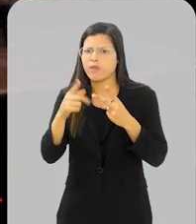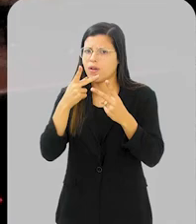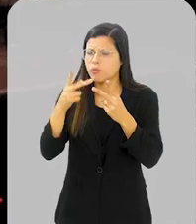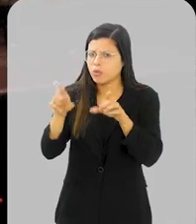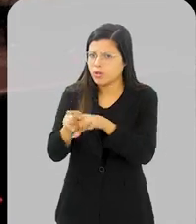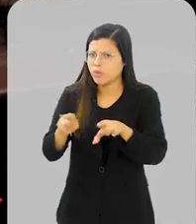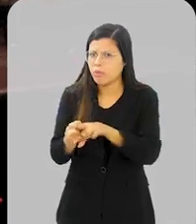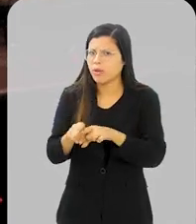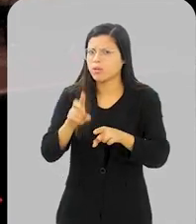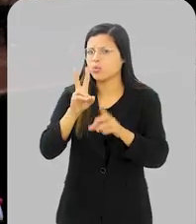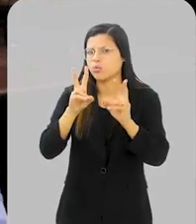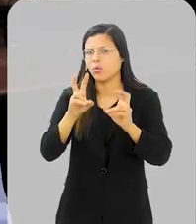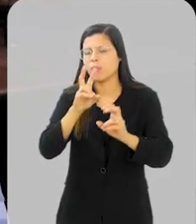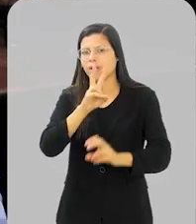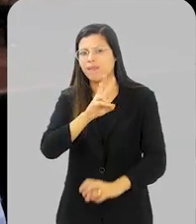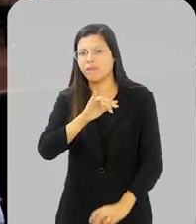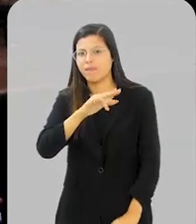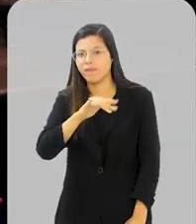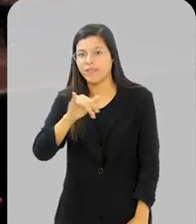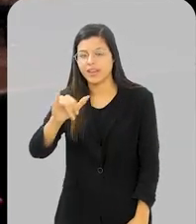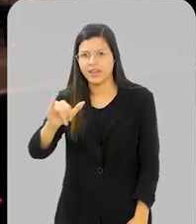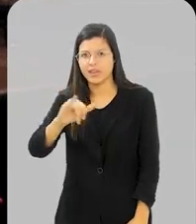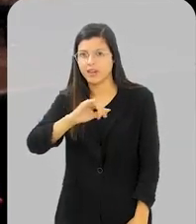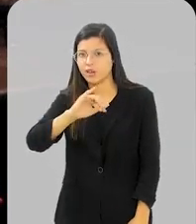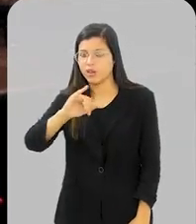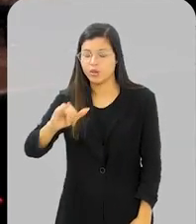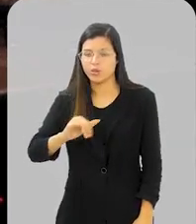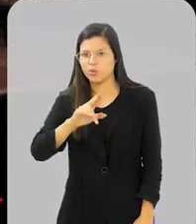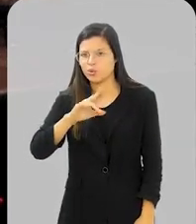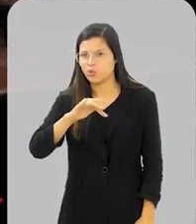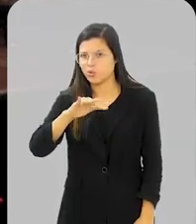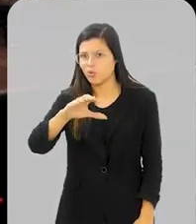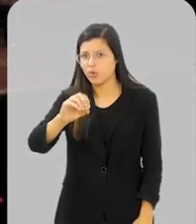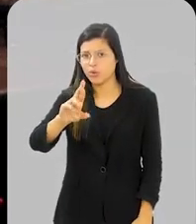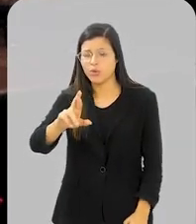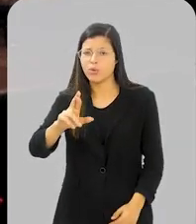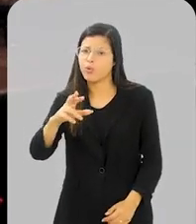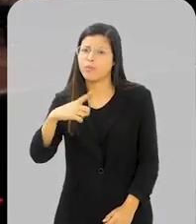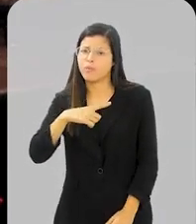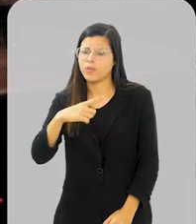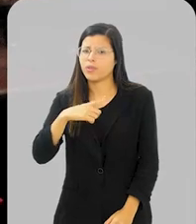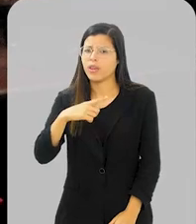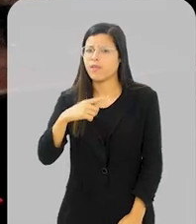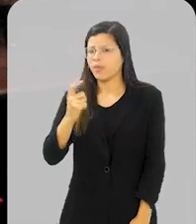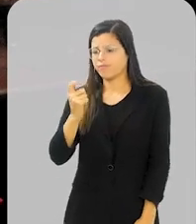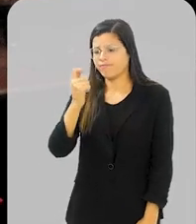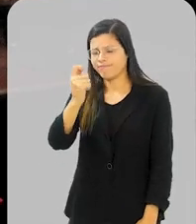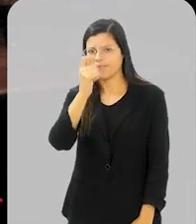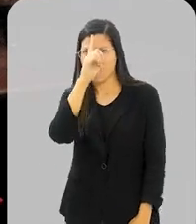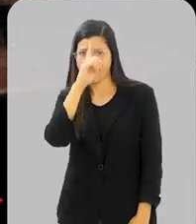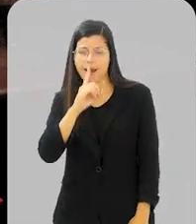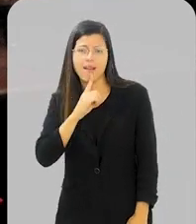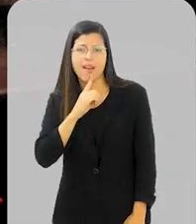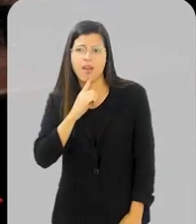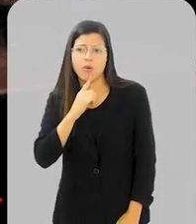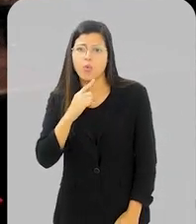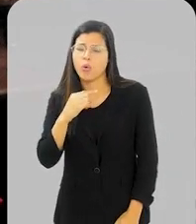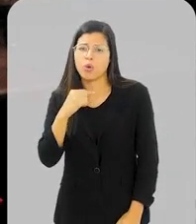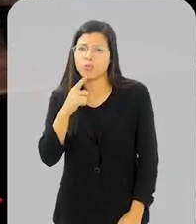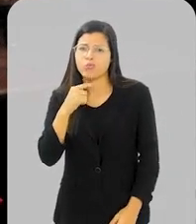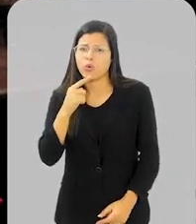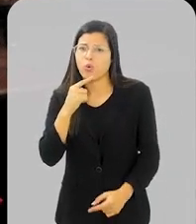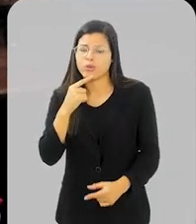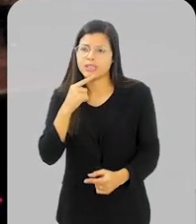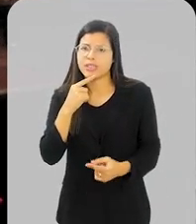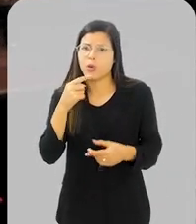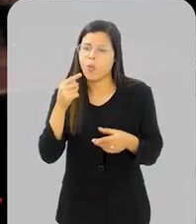do Vinícius Júnior. Levou o segundo cartão amarelo, não jogou na partida decisiva que foi contra o Uruguai,